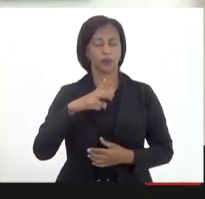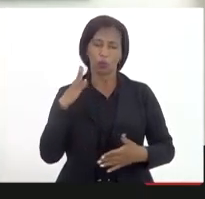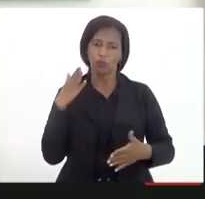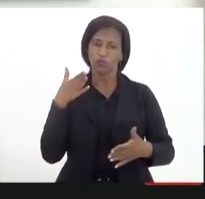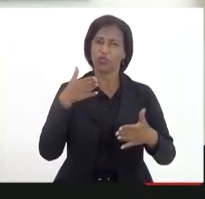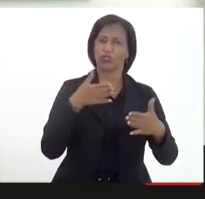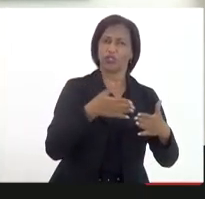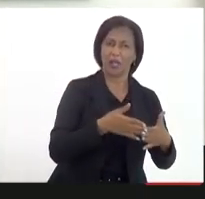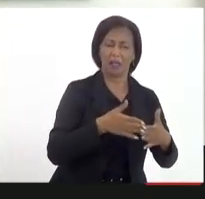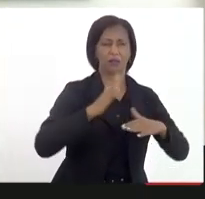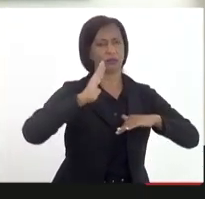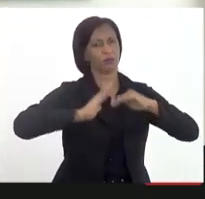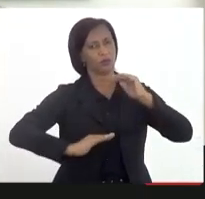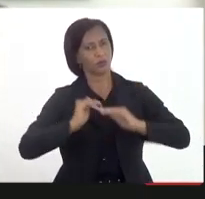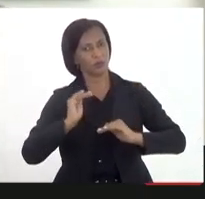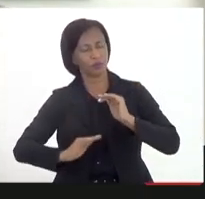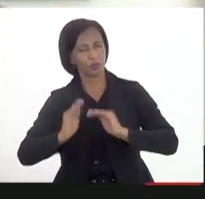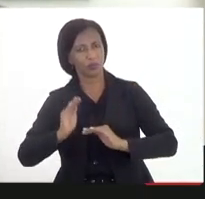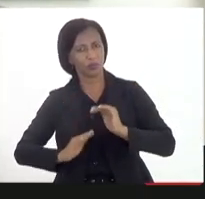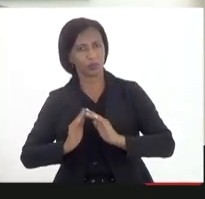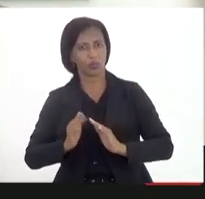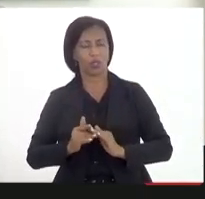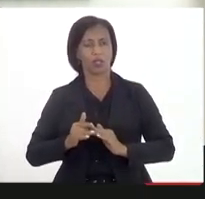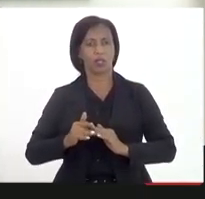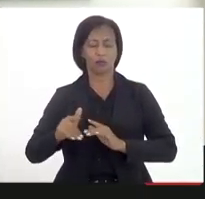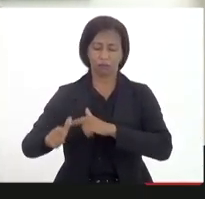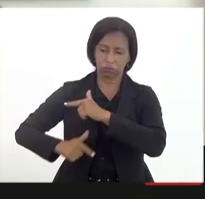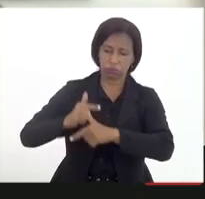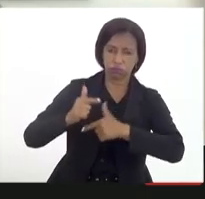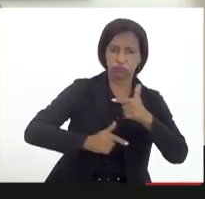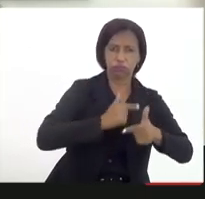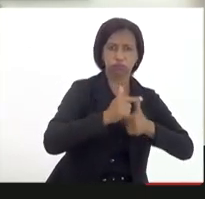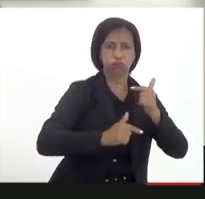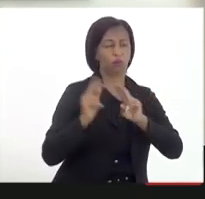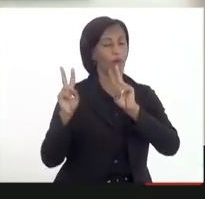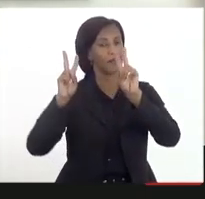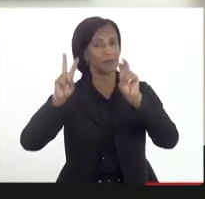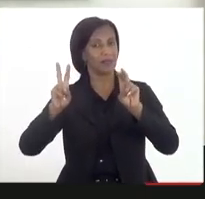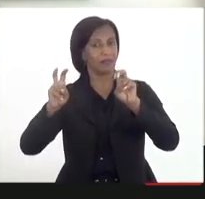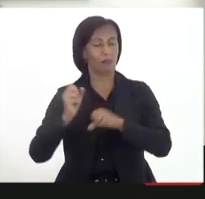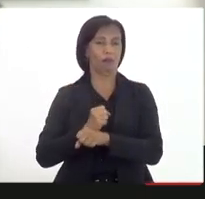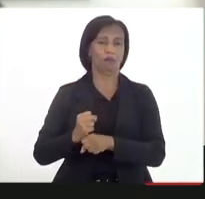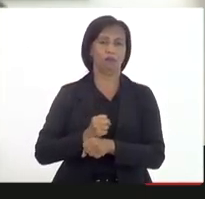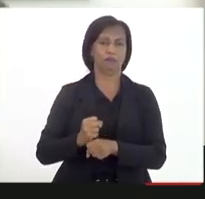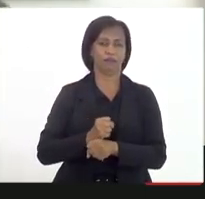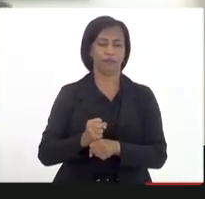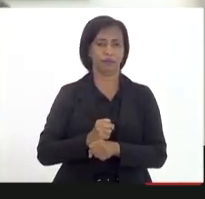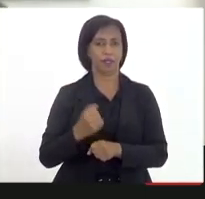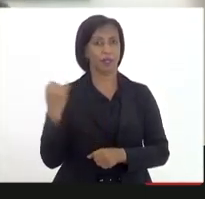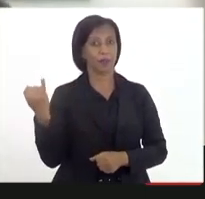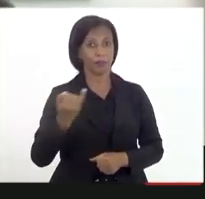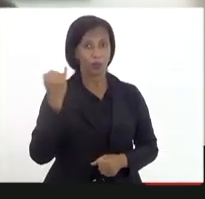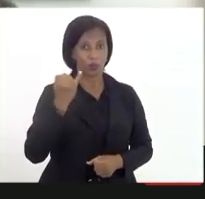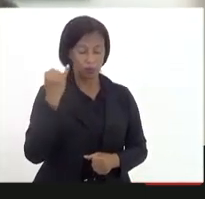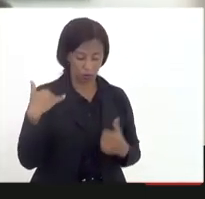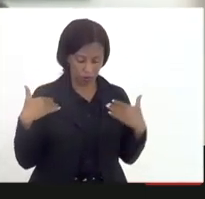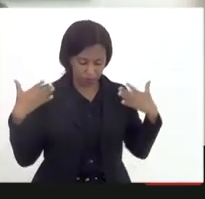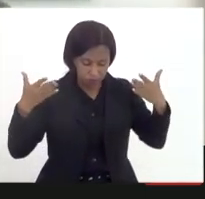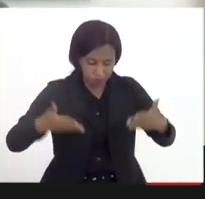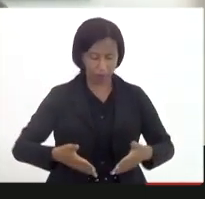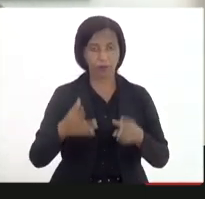diretamente somos profissionais que é lidamos com esse tipo de com esse tema muito tempo então é fundamental que a gente se